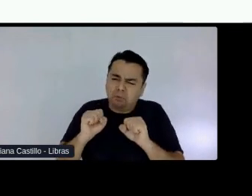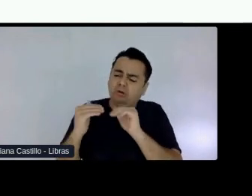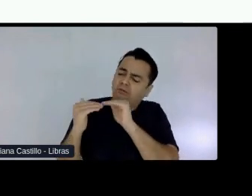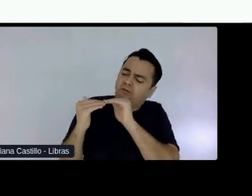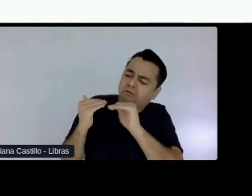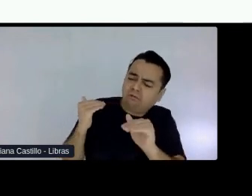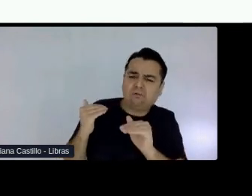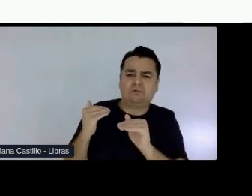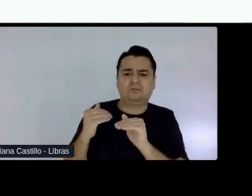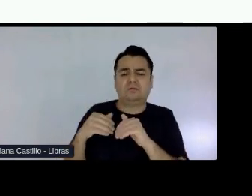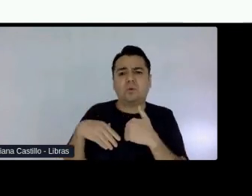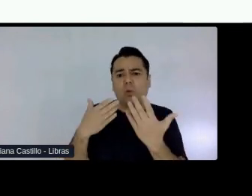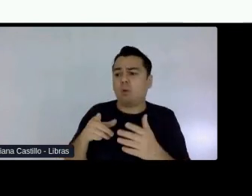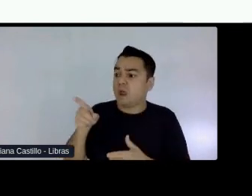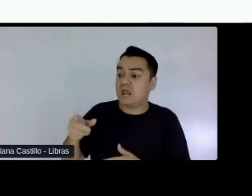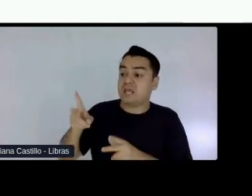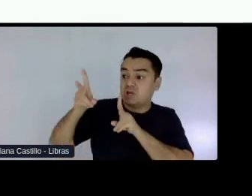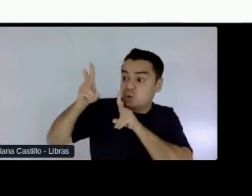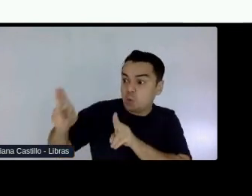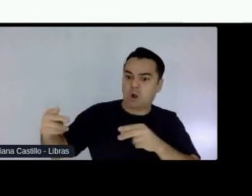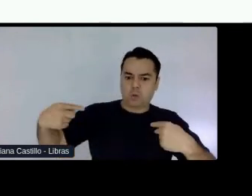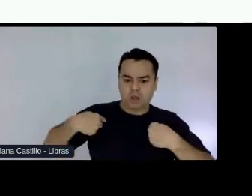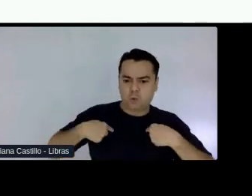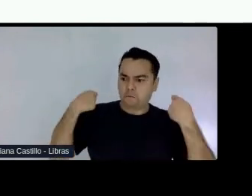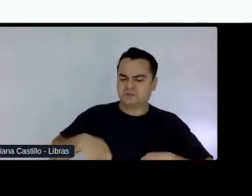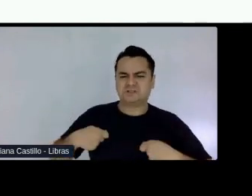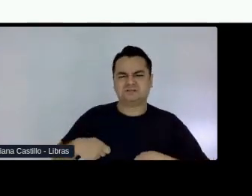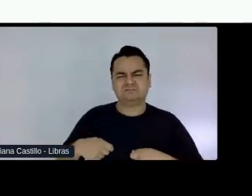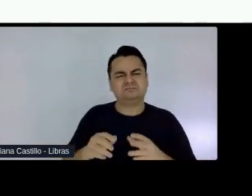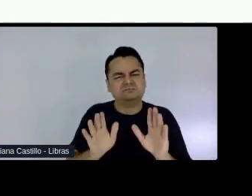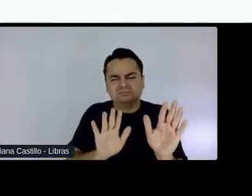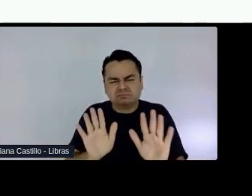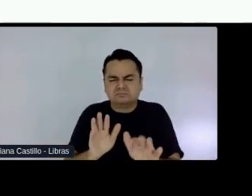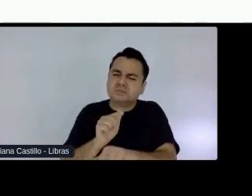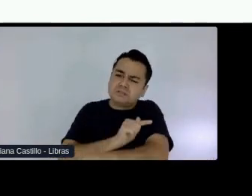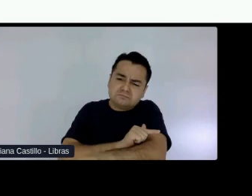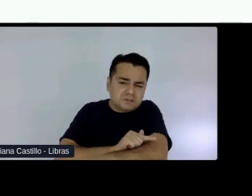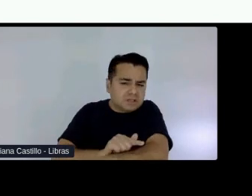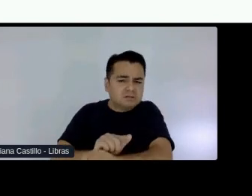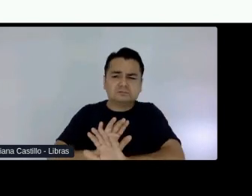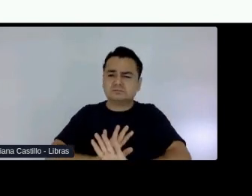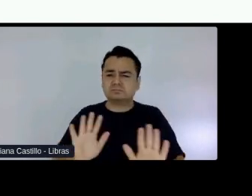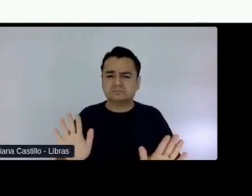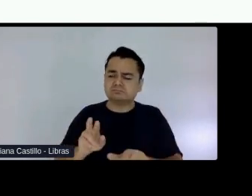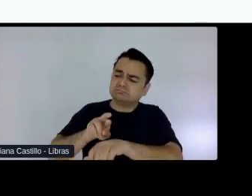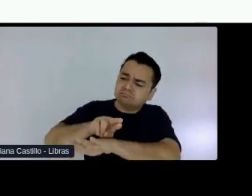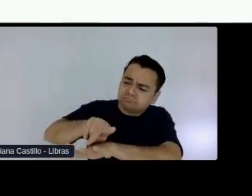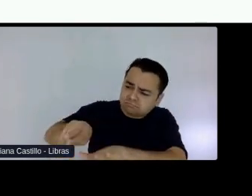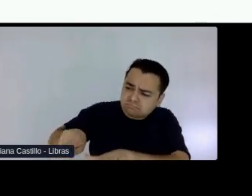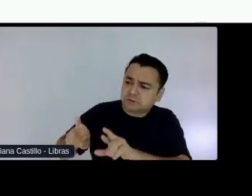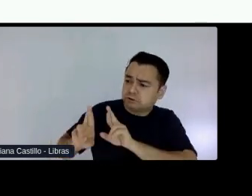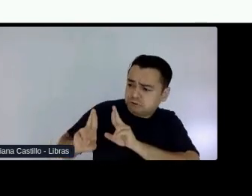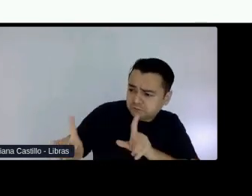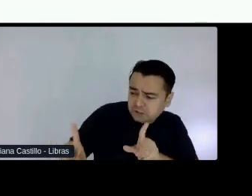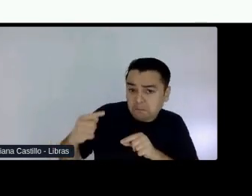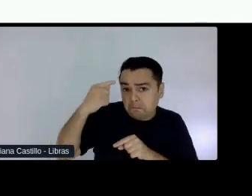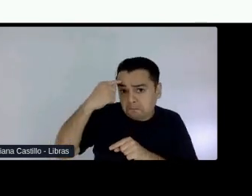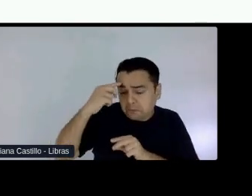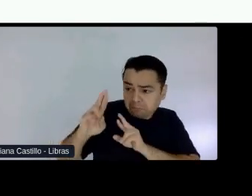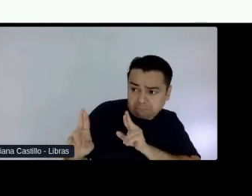converter, né? É respeitar o outro, respeitar a diversidade, respeitar a pessoa. Nem